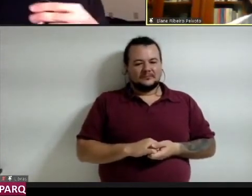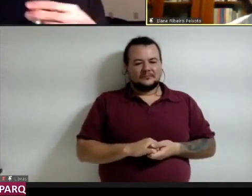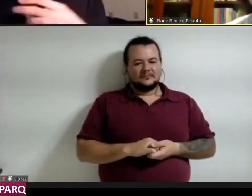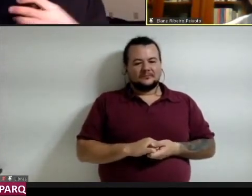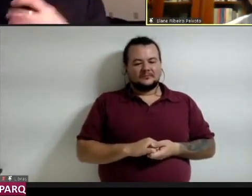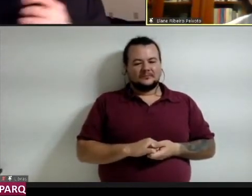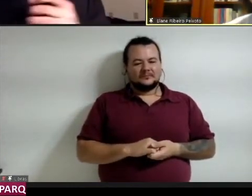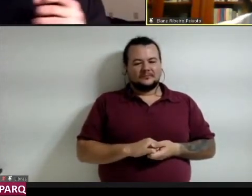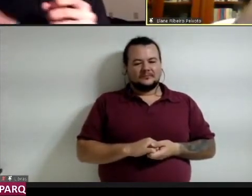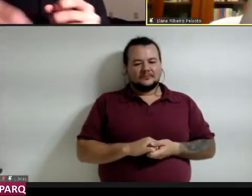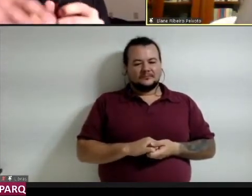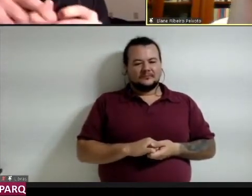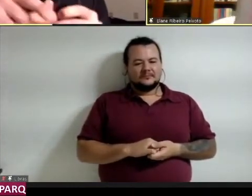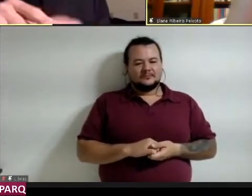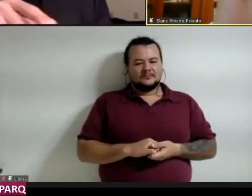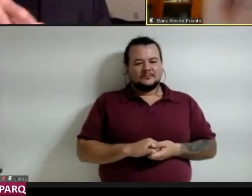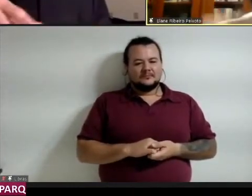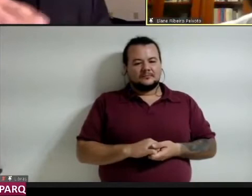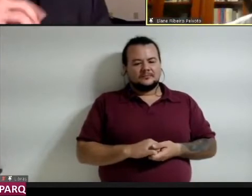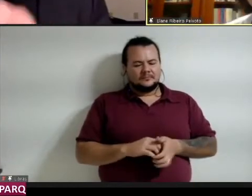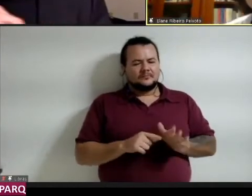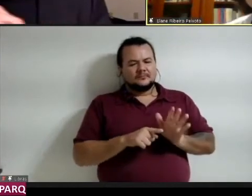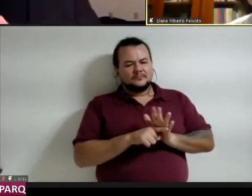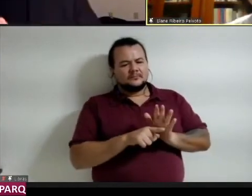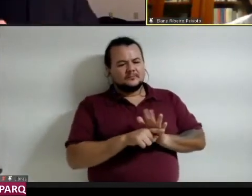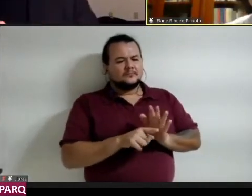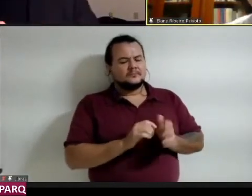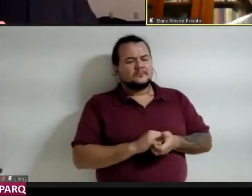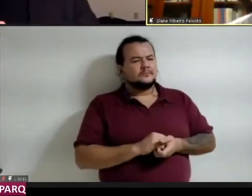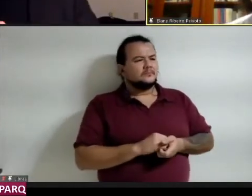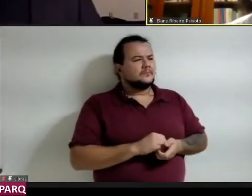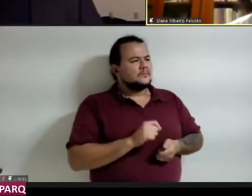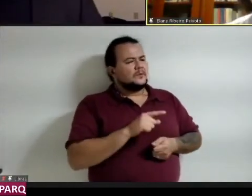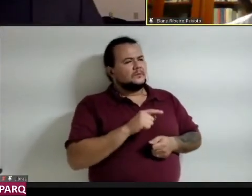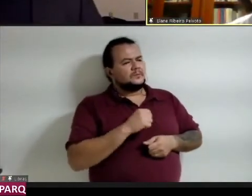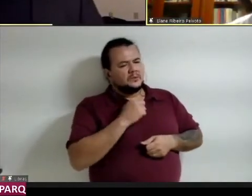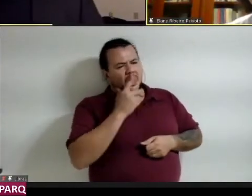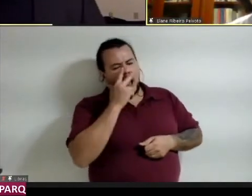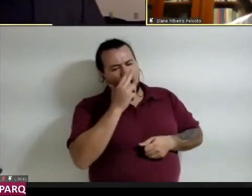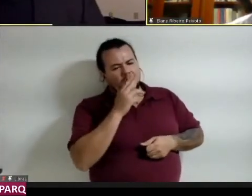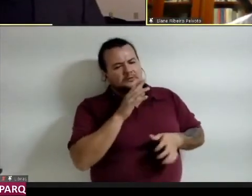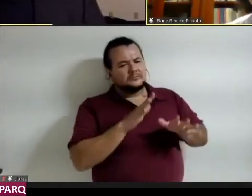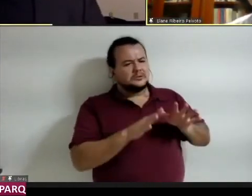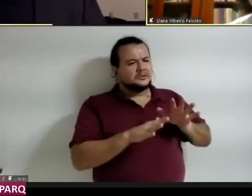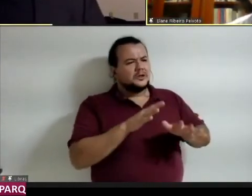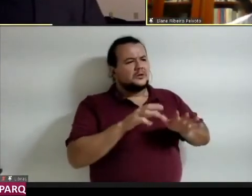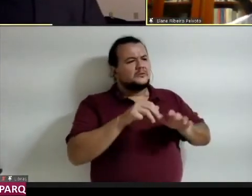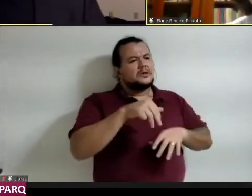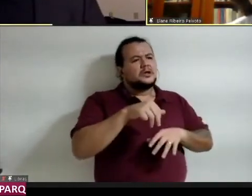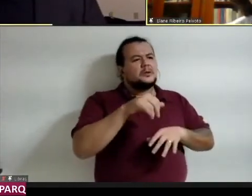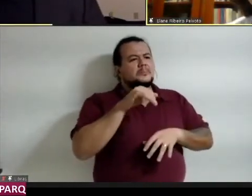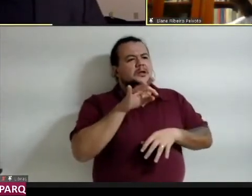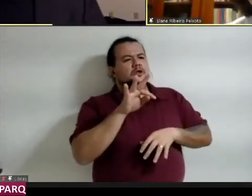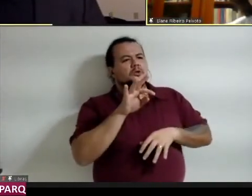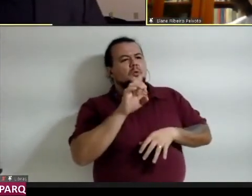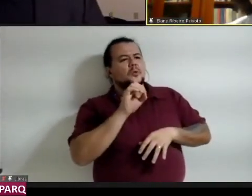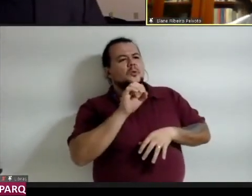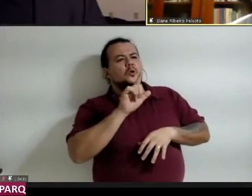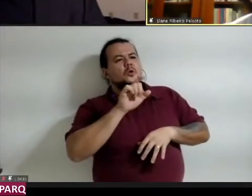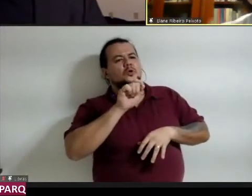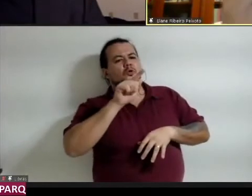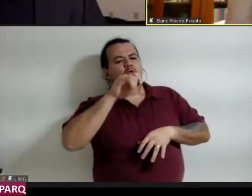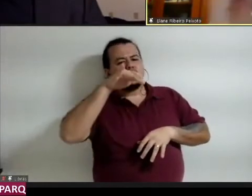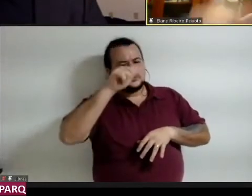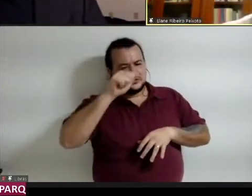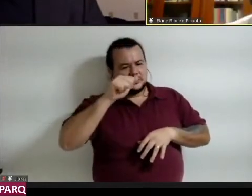Bem, Gabriel, considera a hipótese de mitologias de povos originários que têm uma